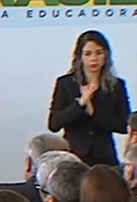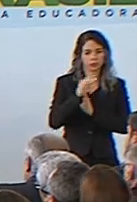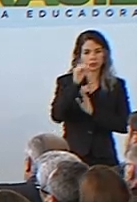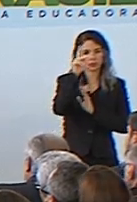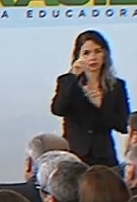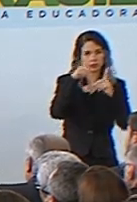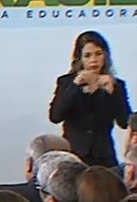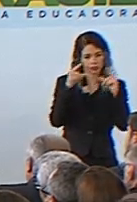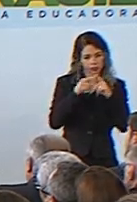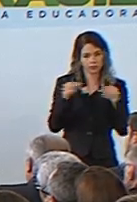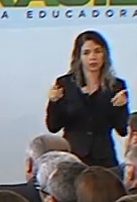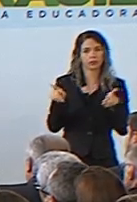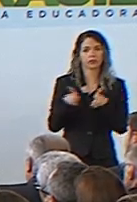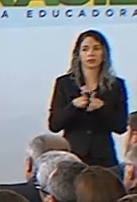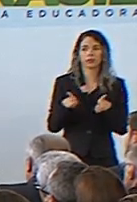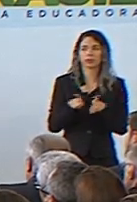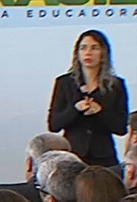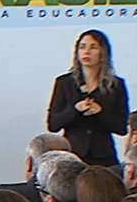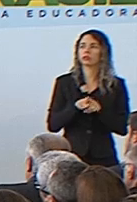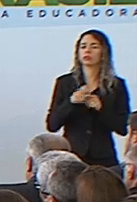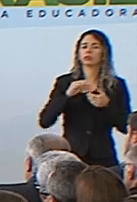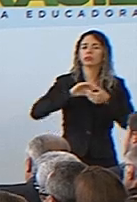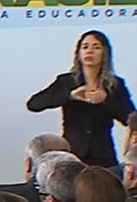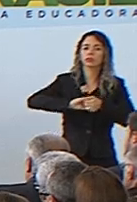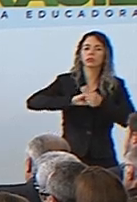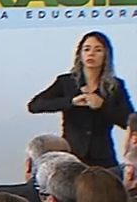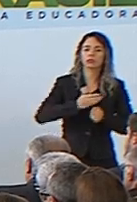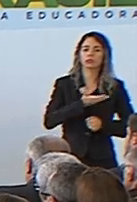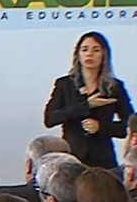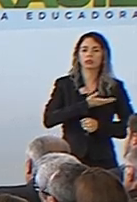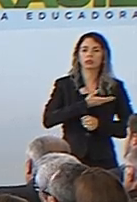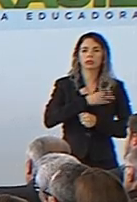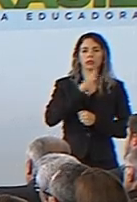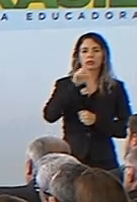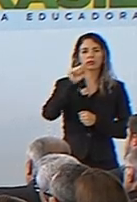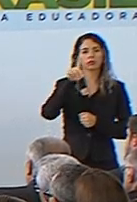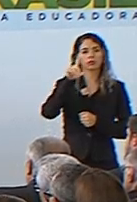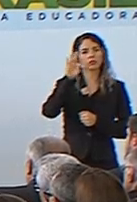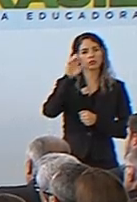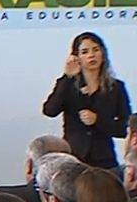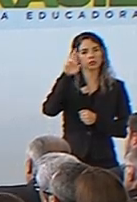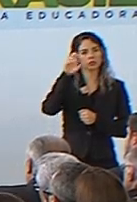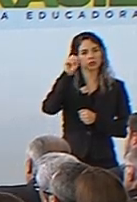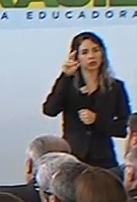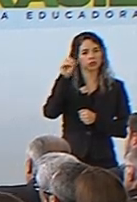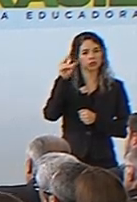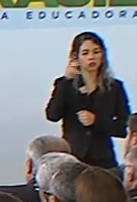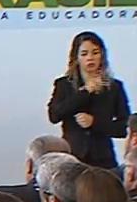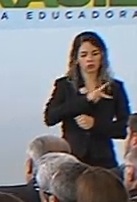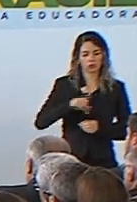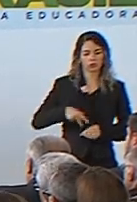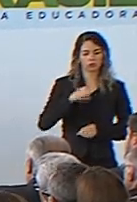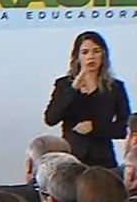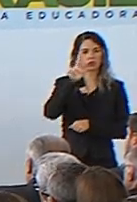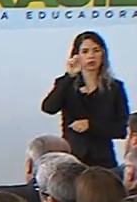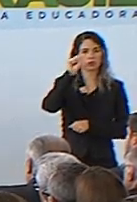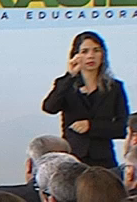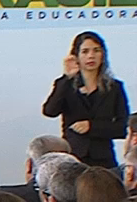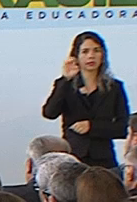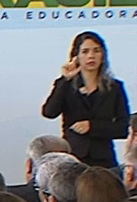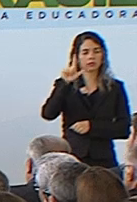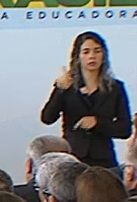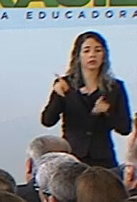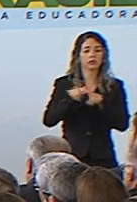também muito dedicada para esse projeto cumprimento nosso amigo Paulo somu presidente da brazel e de forma muito